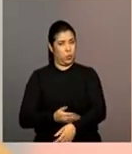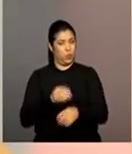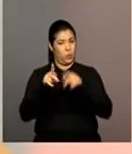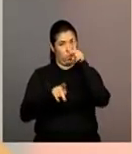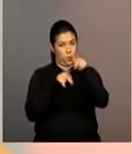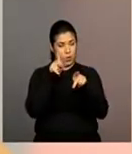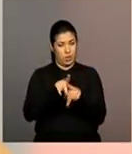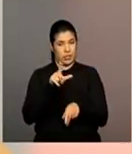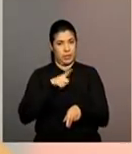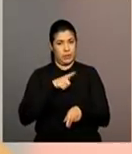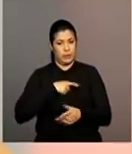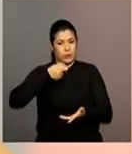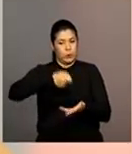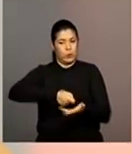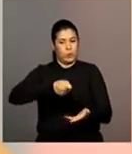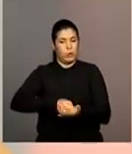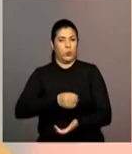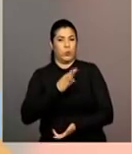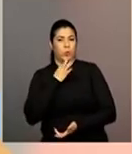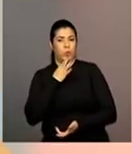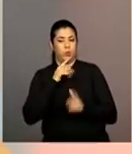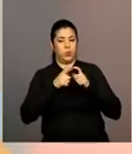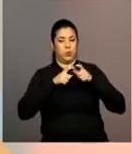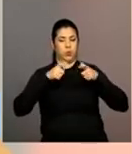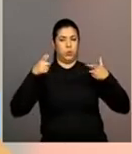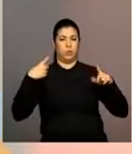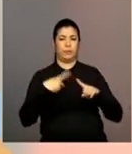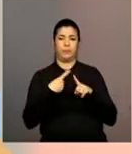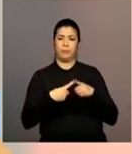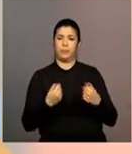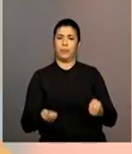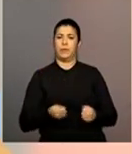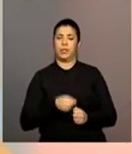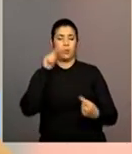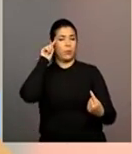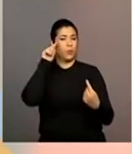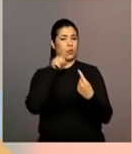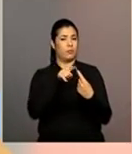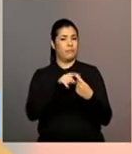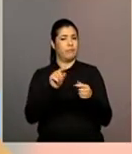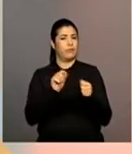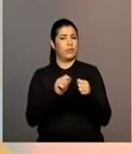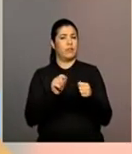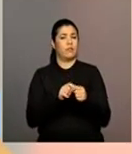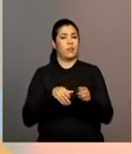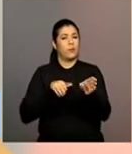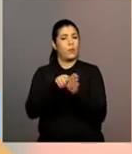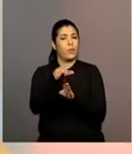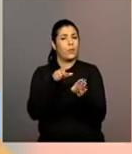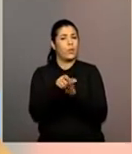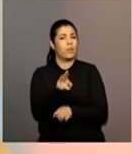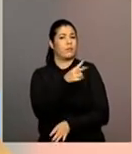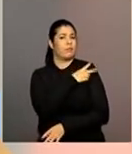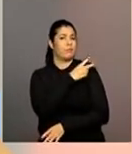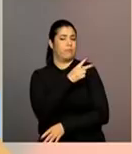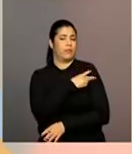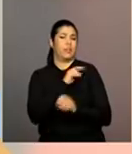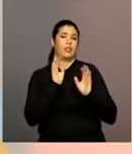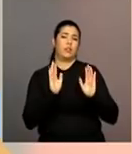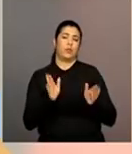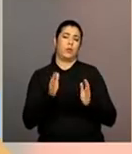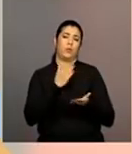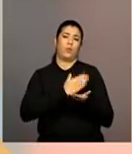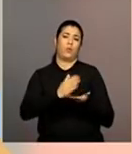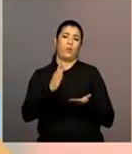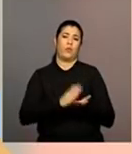conhecimento né portanto essa Perspectiva da gente fazer essas orientações técnicas irão